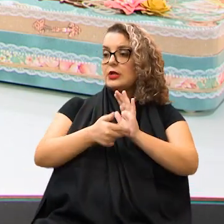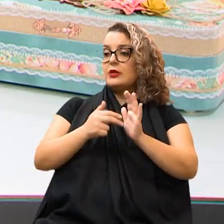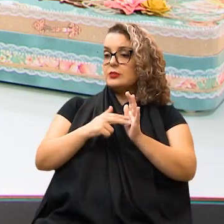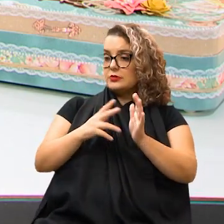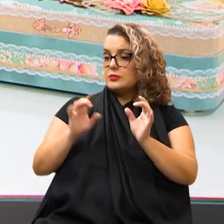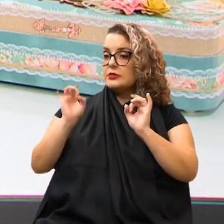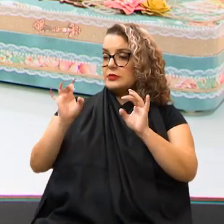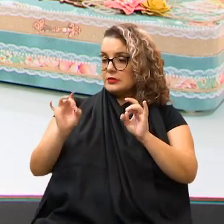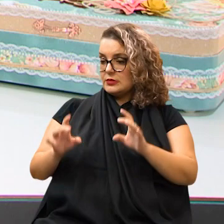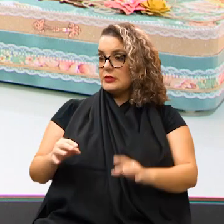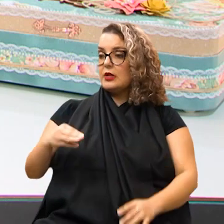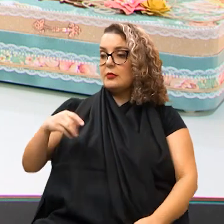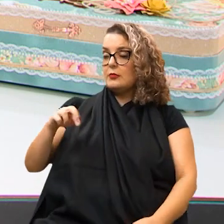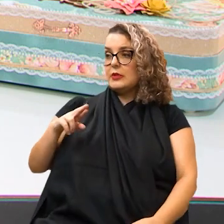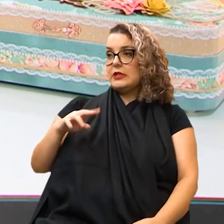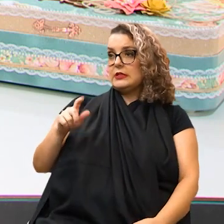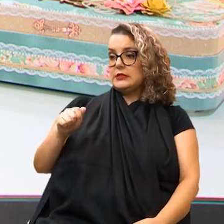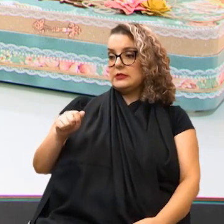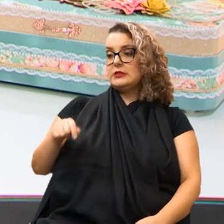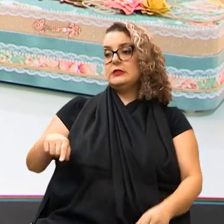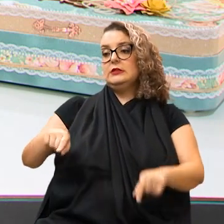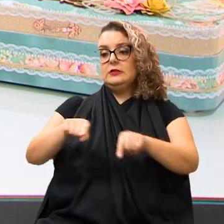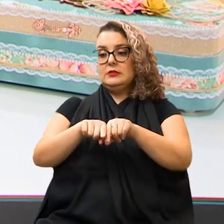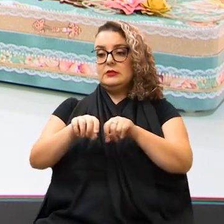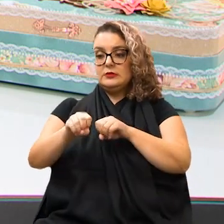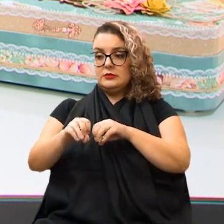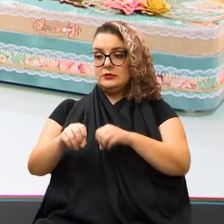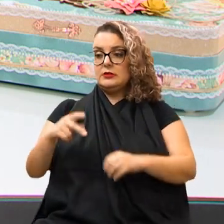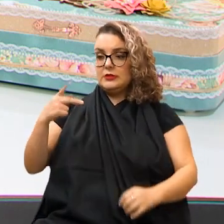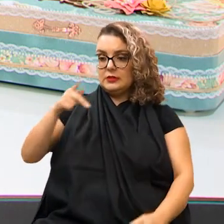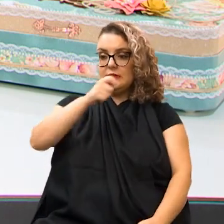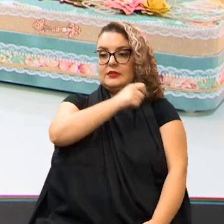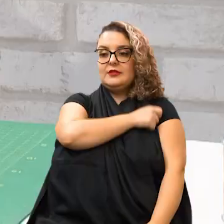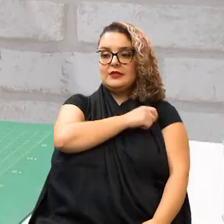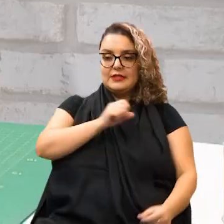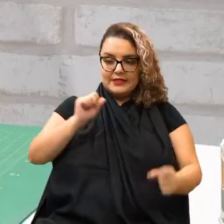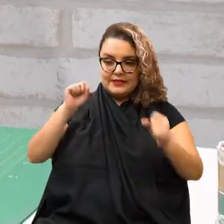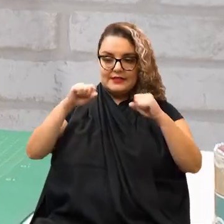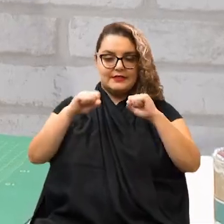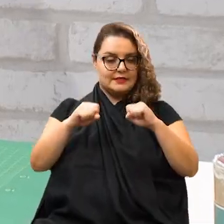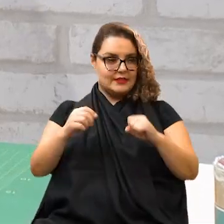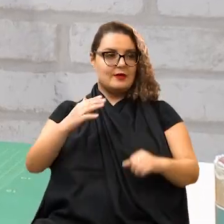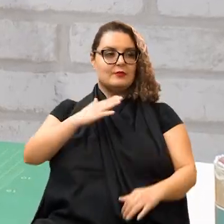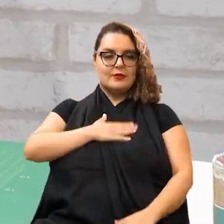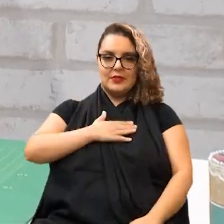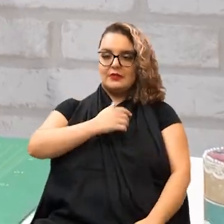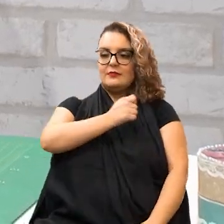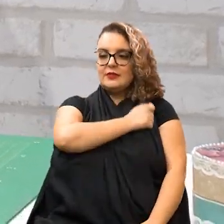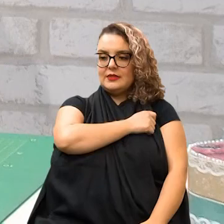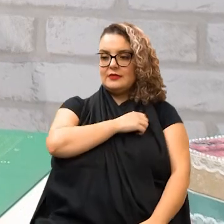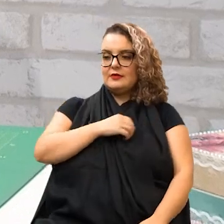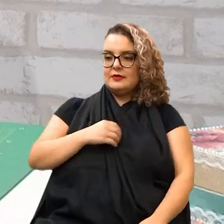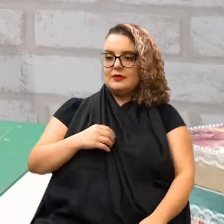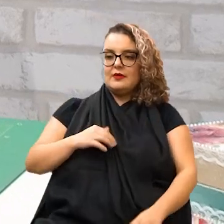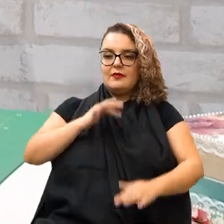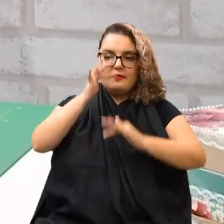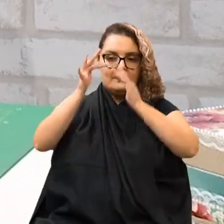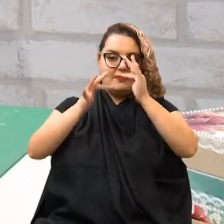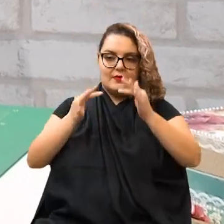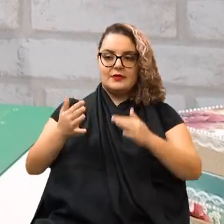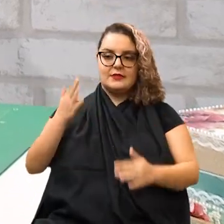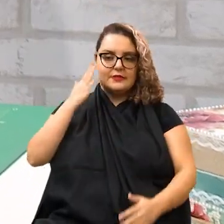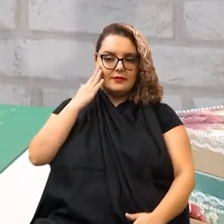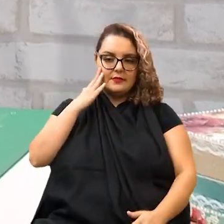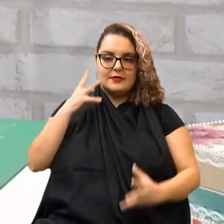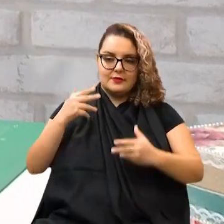significado especial. A Marisa também dá aula e são das suas alunas. Isso. As minhas alunas me mandam muitas flores, elas